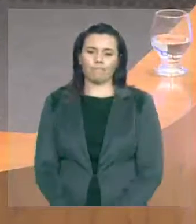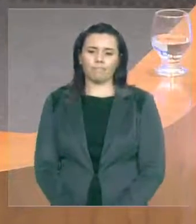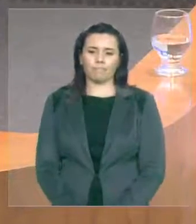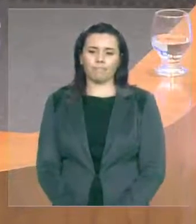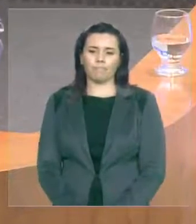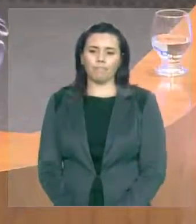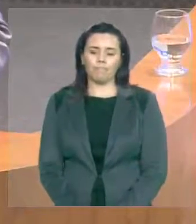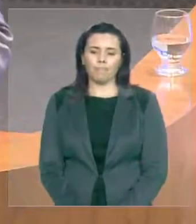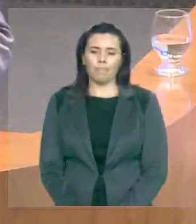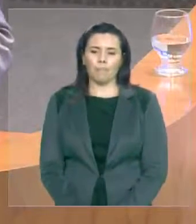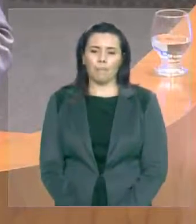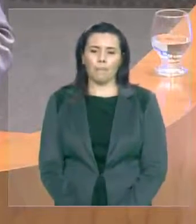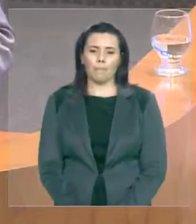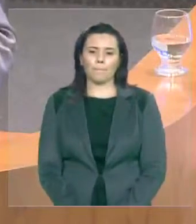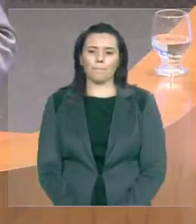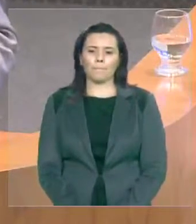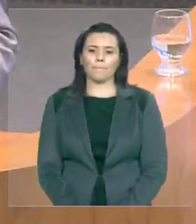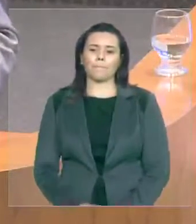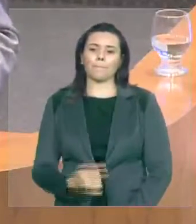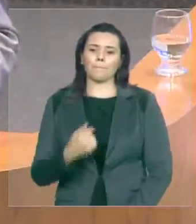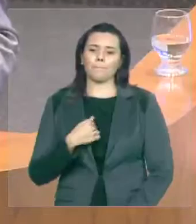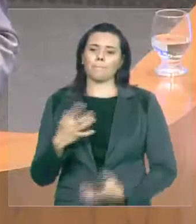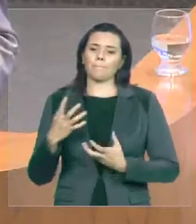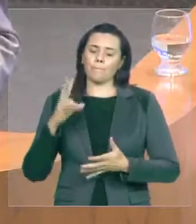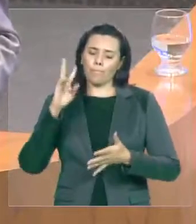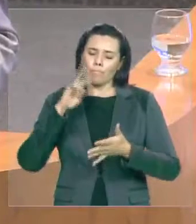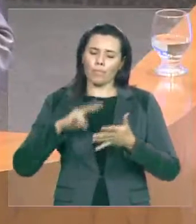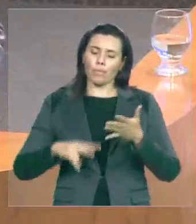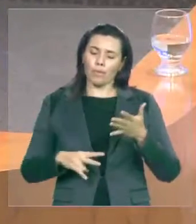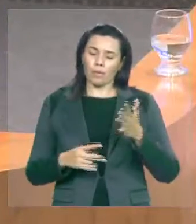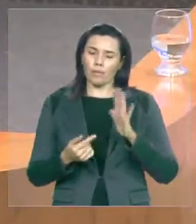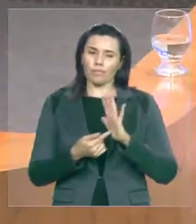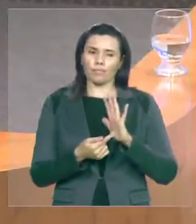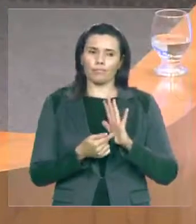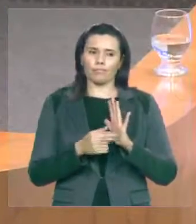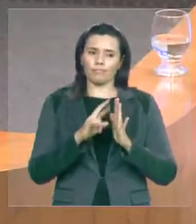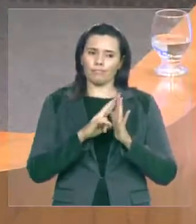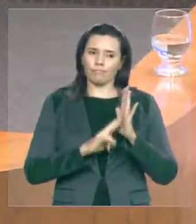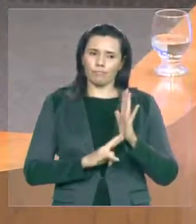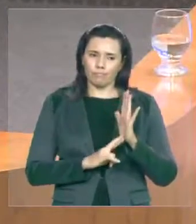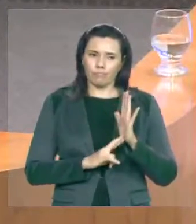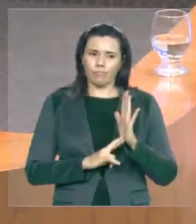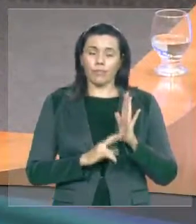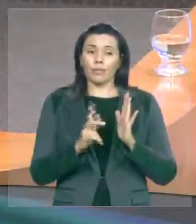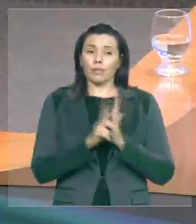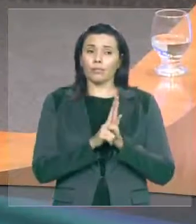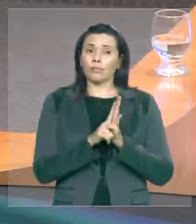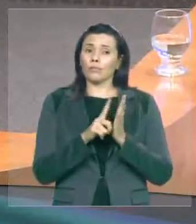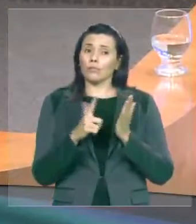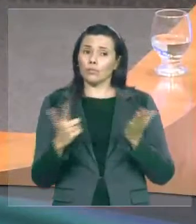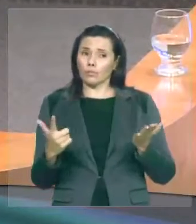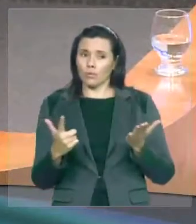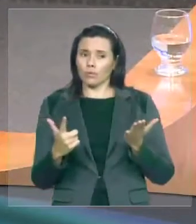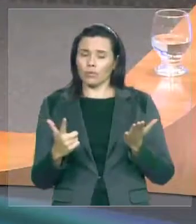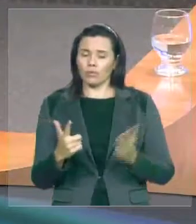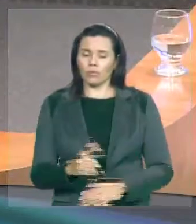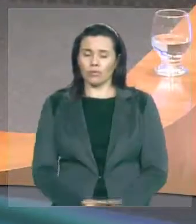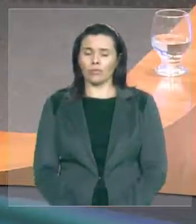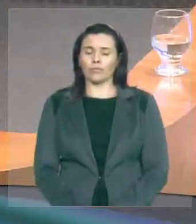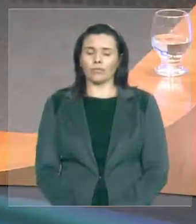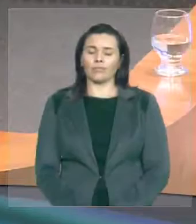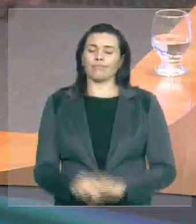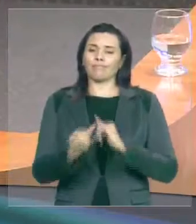E eu quero ler, senhor presidente, uma notícia do Jornal Pequeno de hoje, que diz o